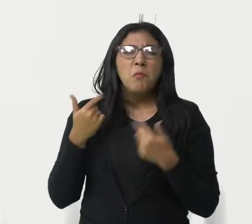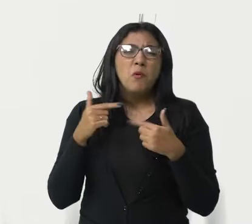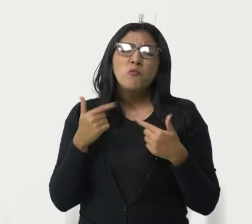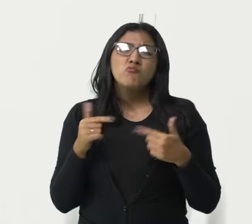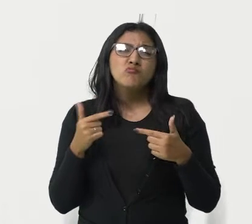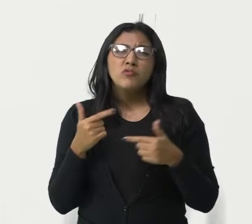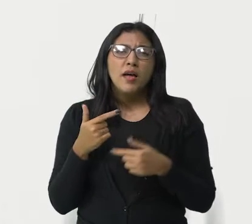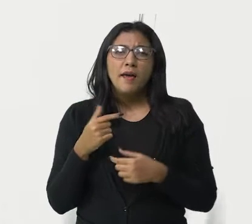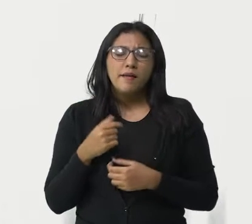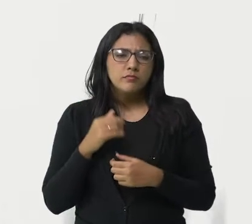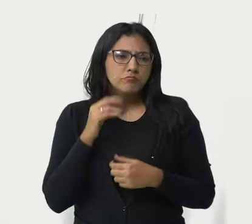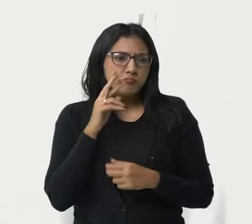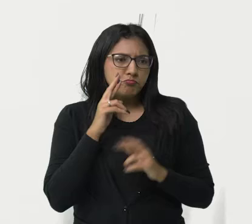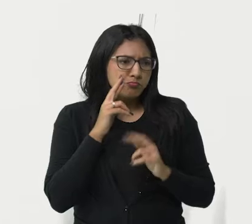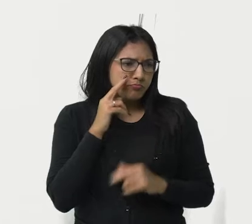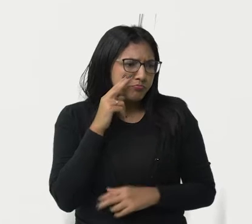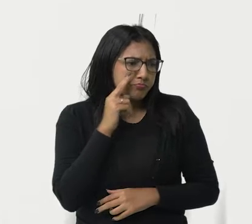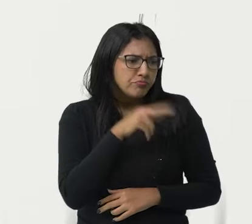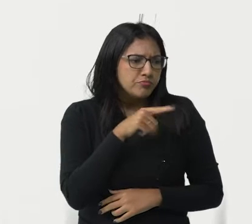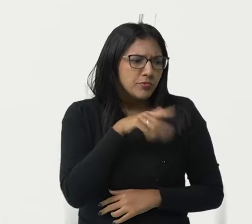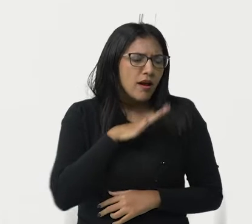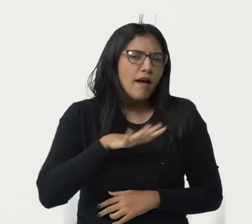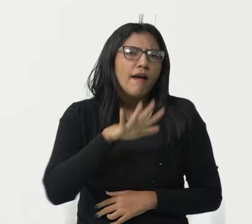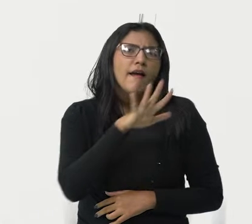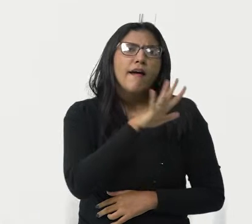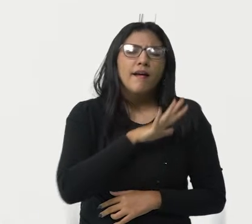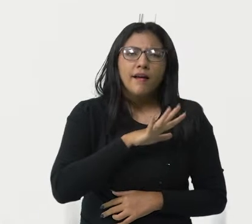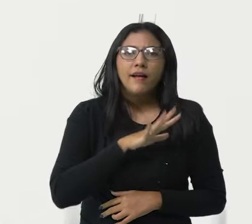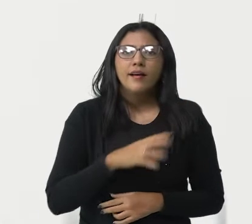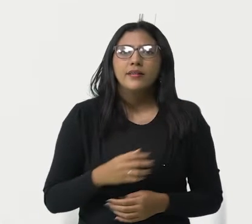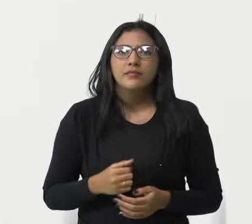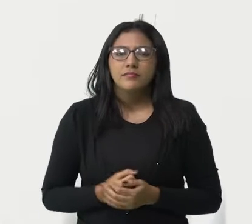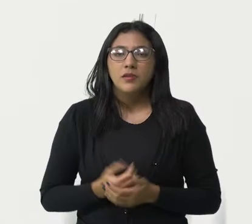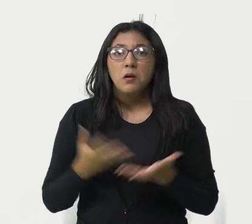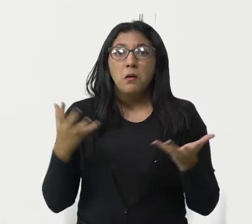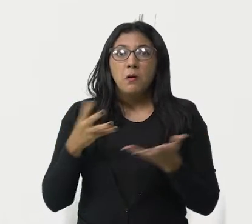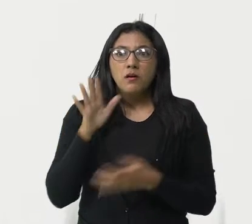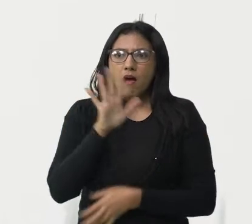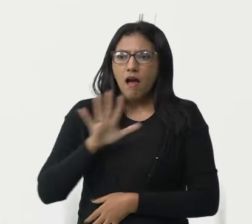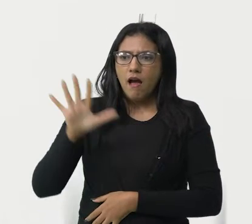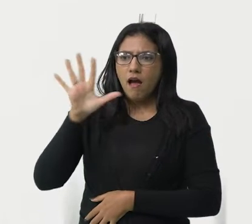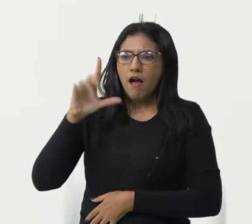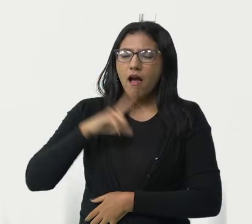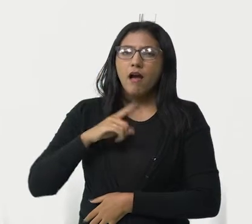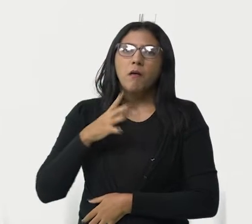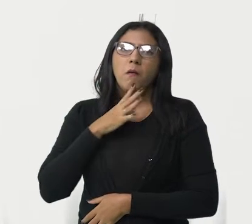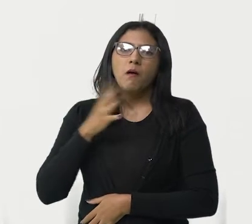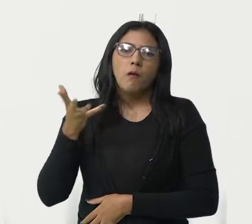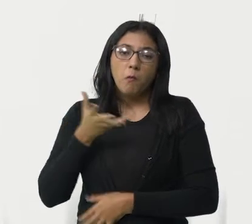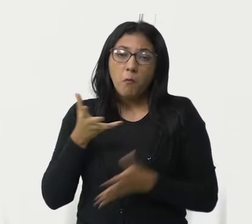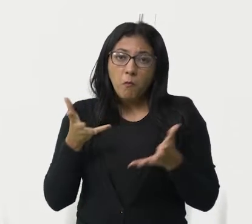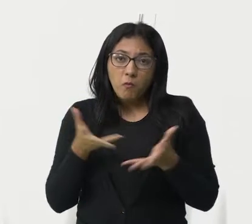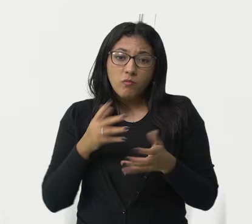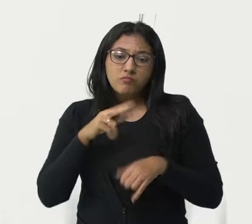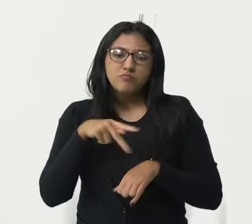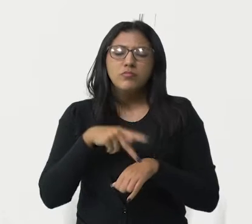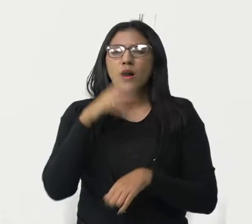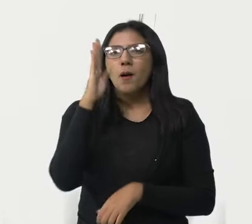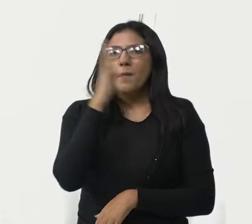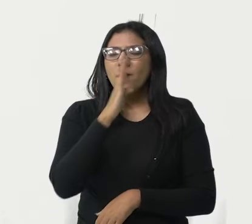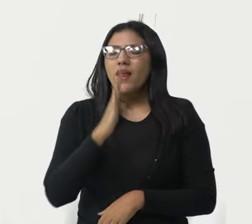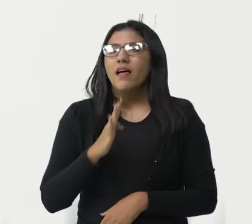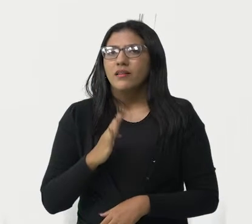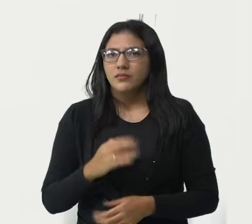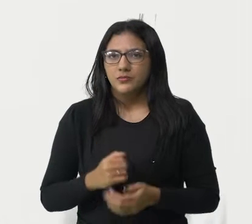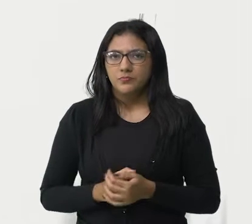Então, vão deixando de lado essa parte que a gente conhece hoje como Brasil, tá? Então, os portugueses, eles querendo explorar